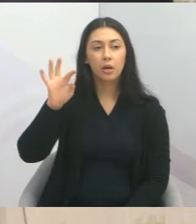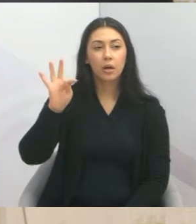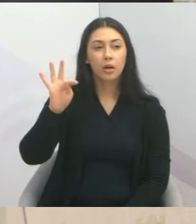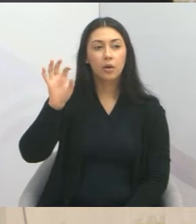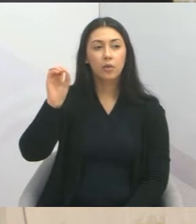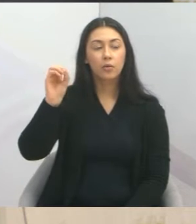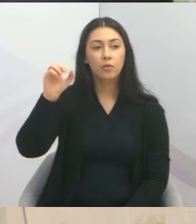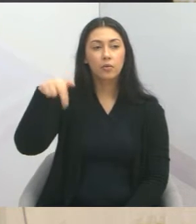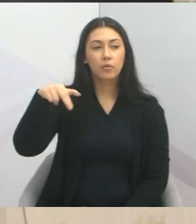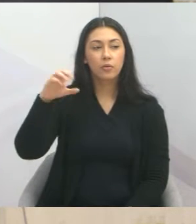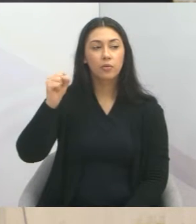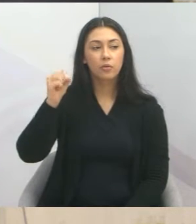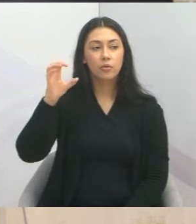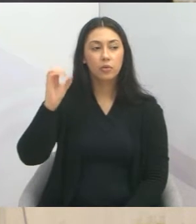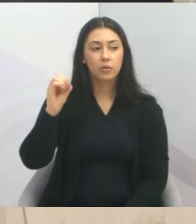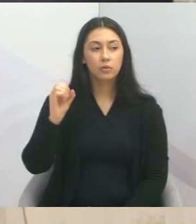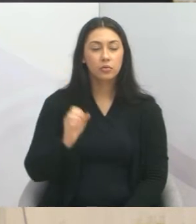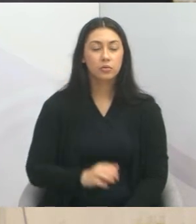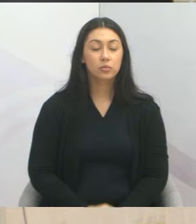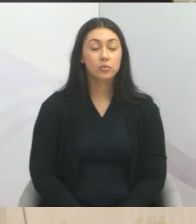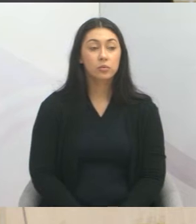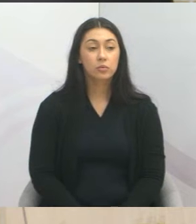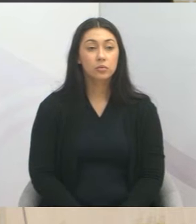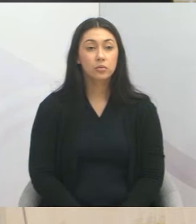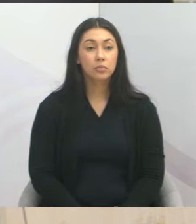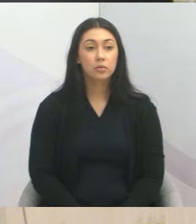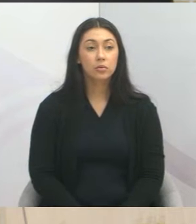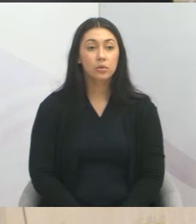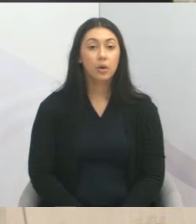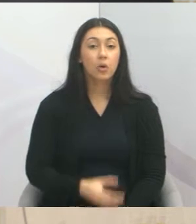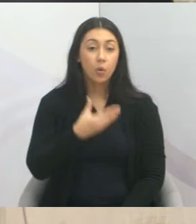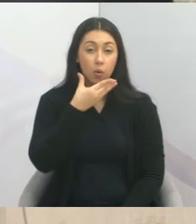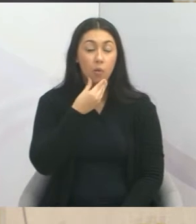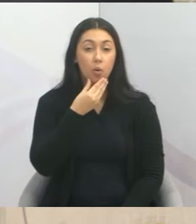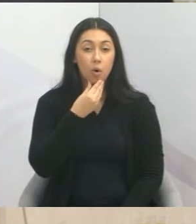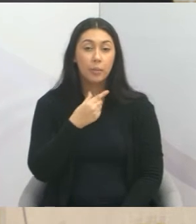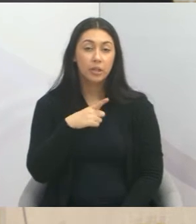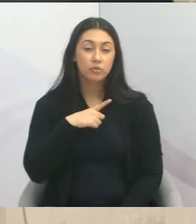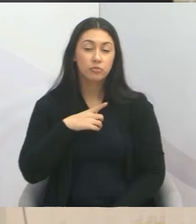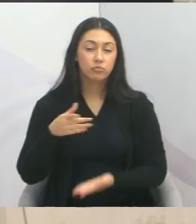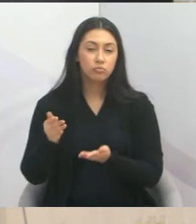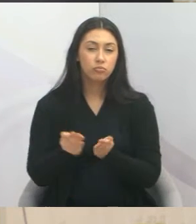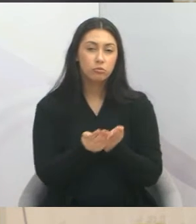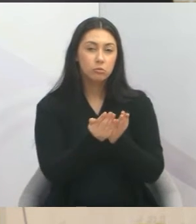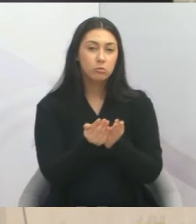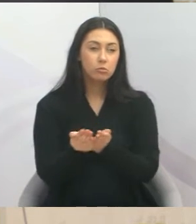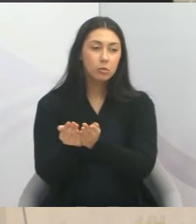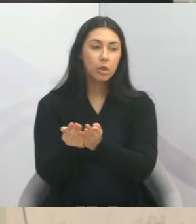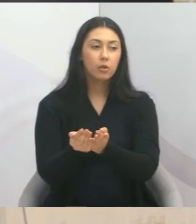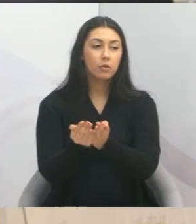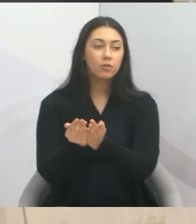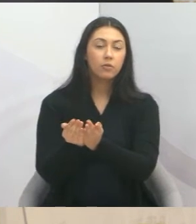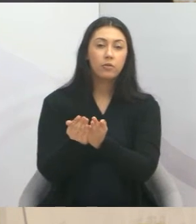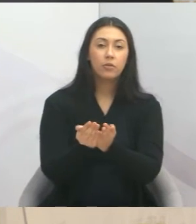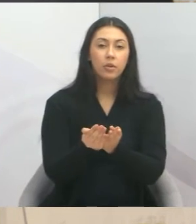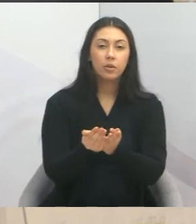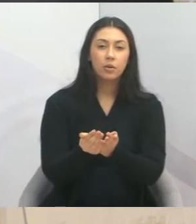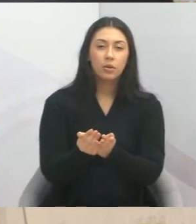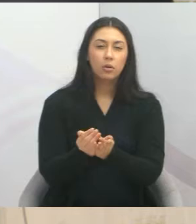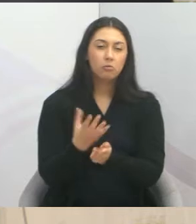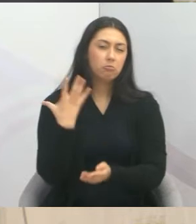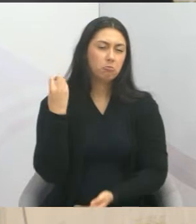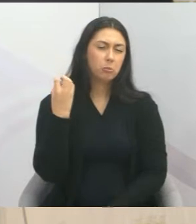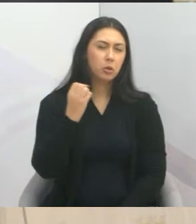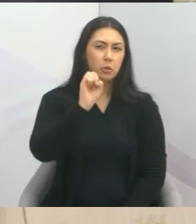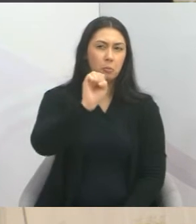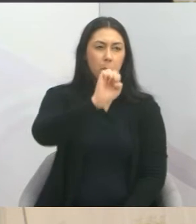19 de junho de 1898 Afonso segreto estavam no navio prévio e voltava da Europa